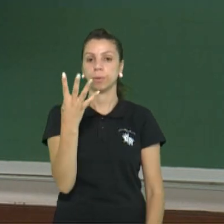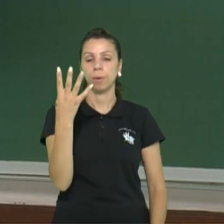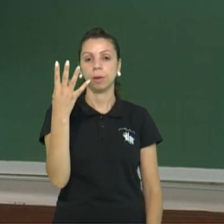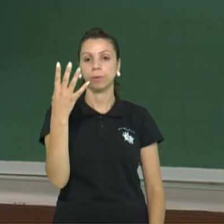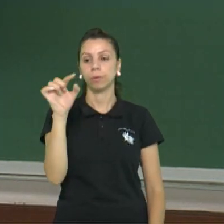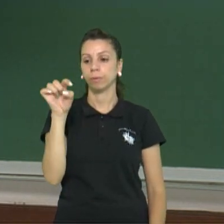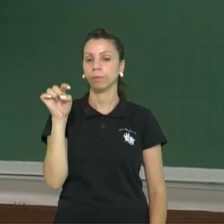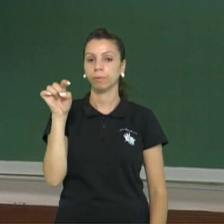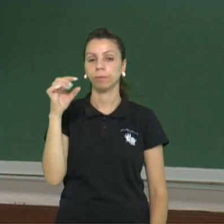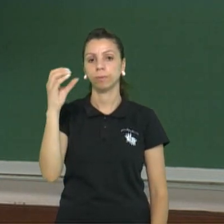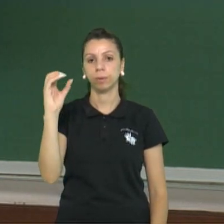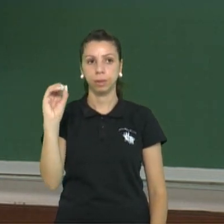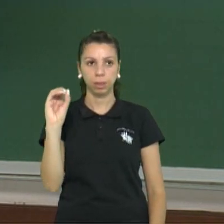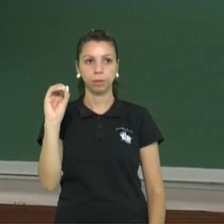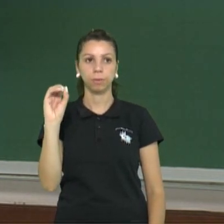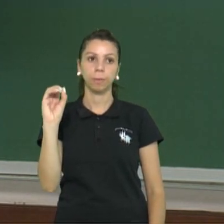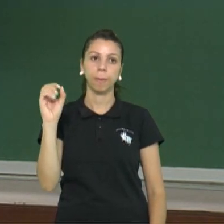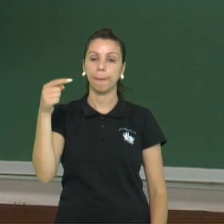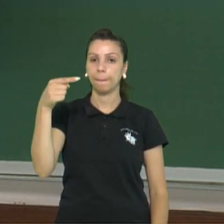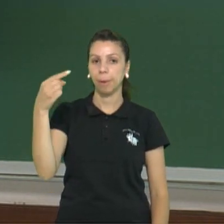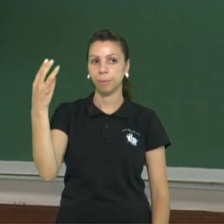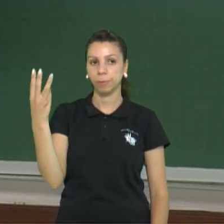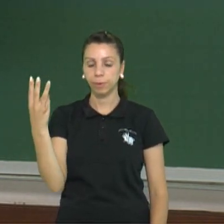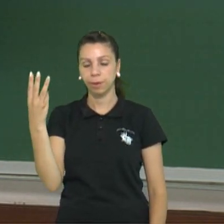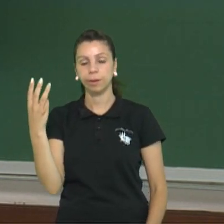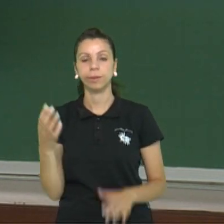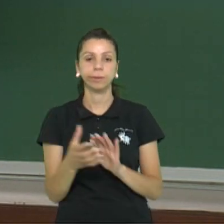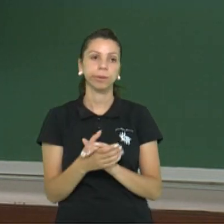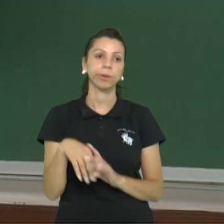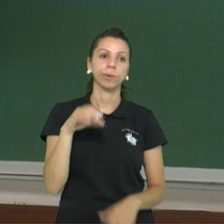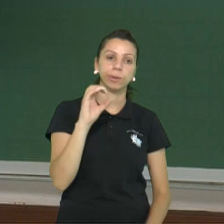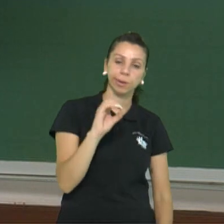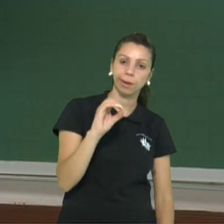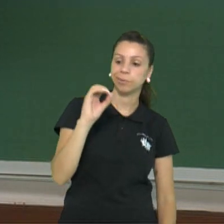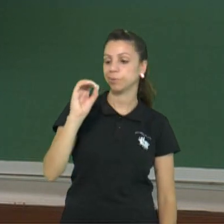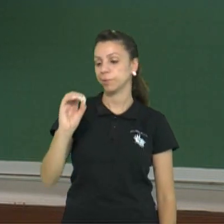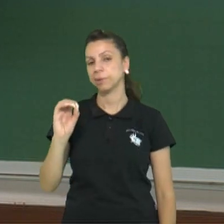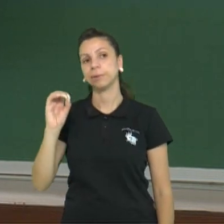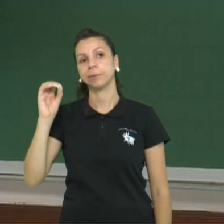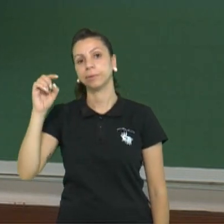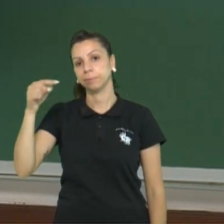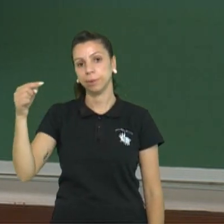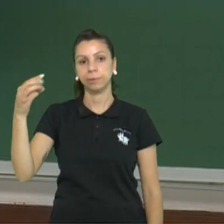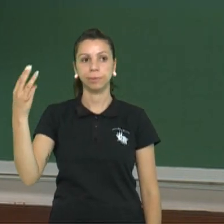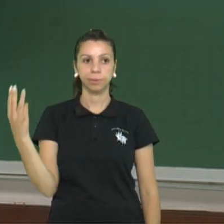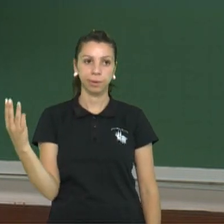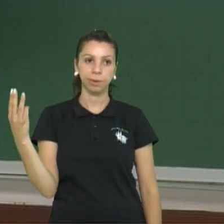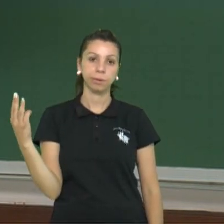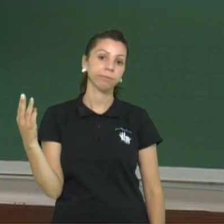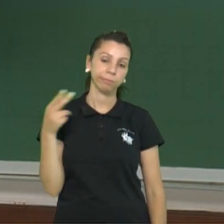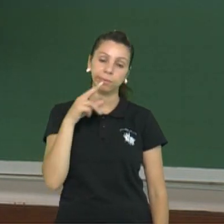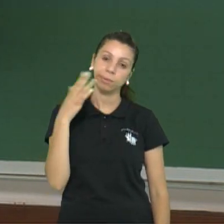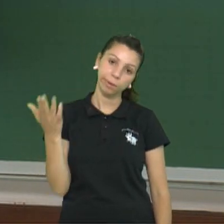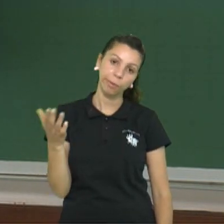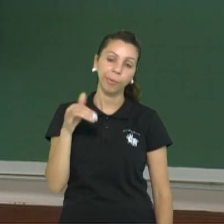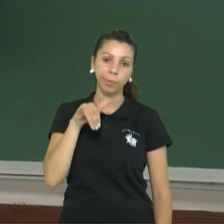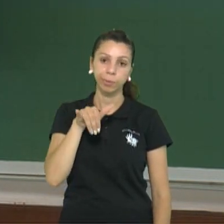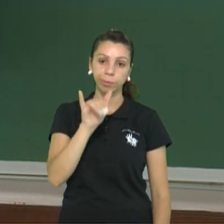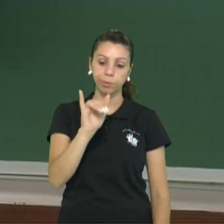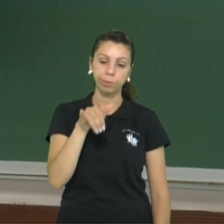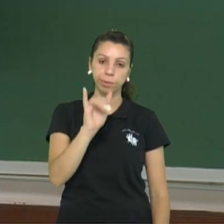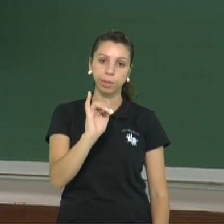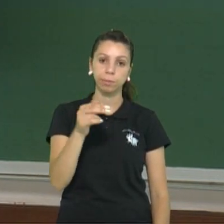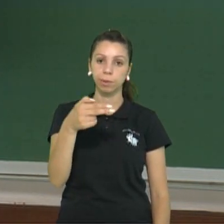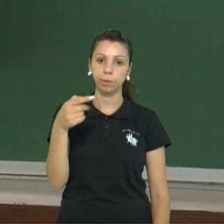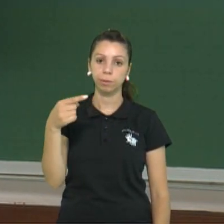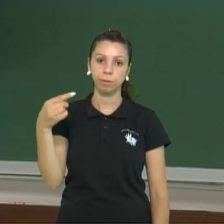e menos 3. O que eu vou encontrar? 0, 4 vezes 0, 0 também, e menos 3, ou seja, quando x é igual a